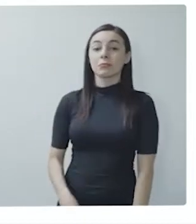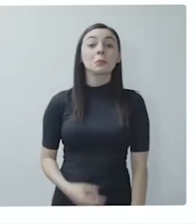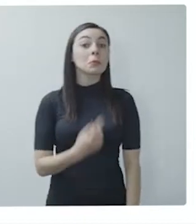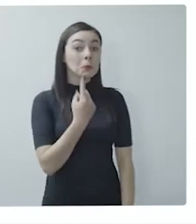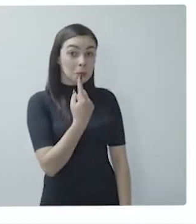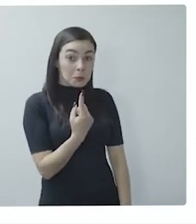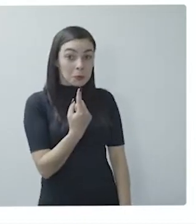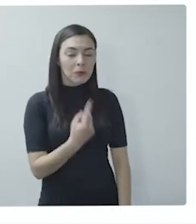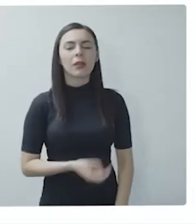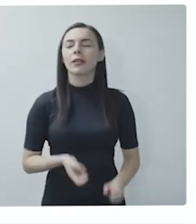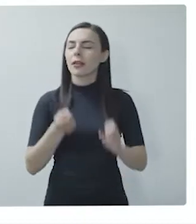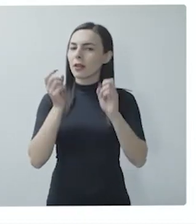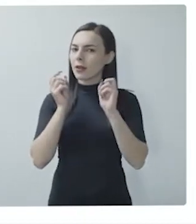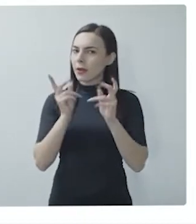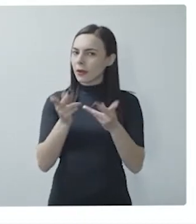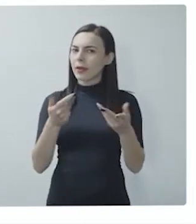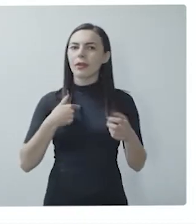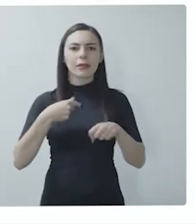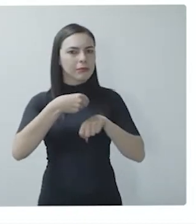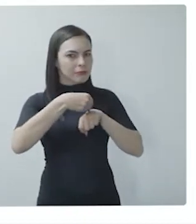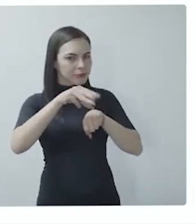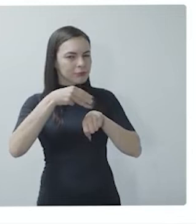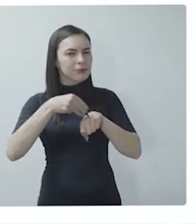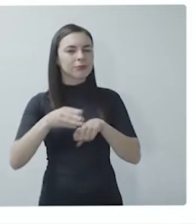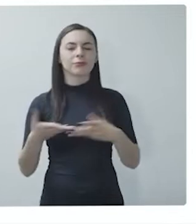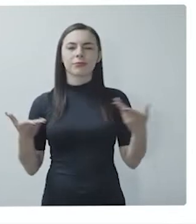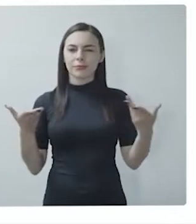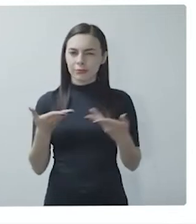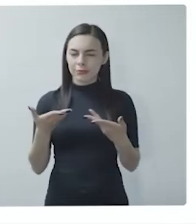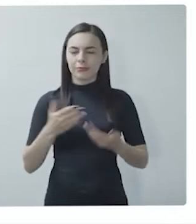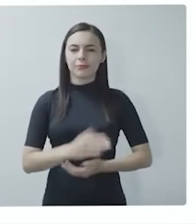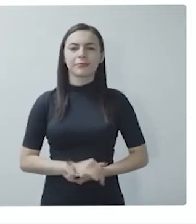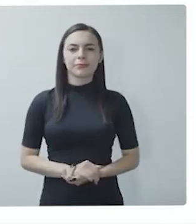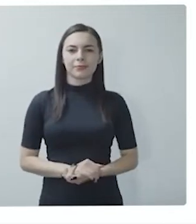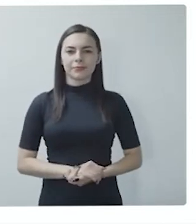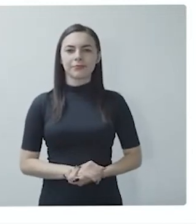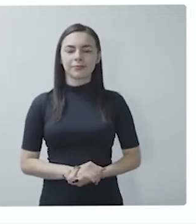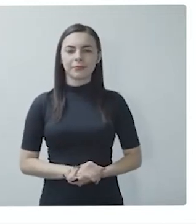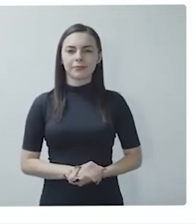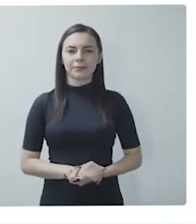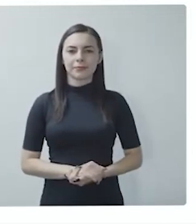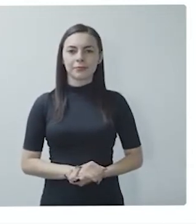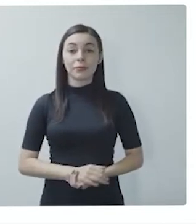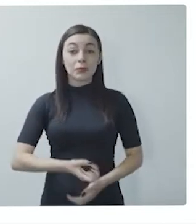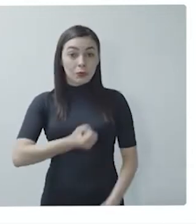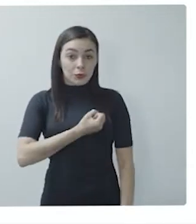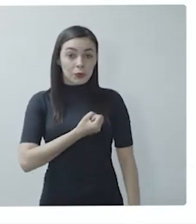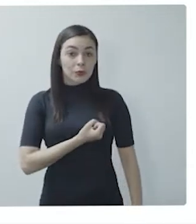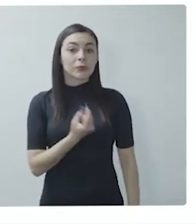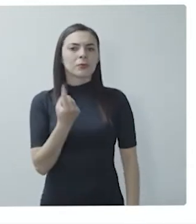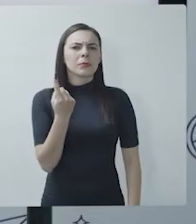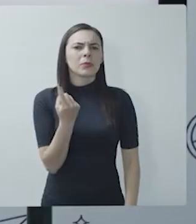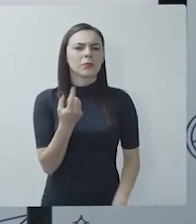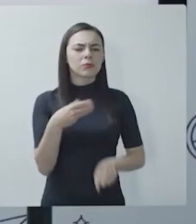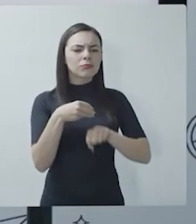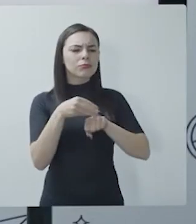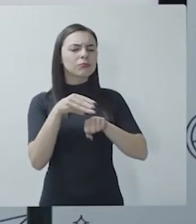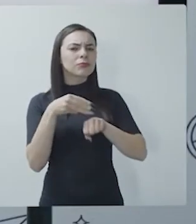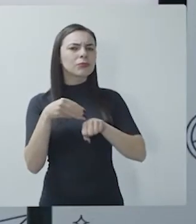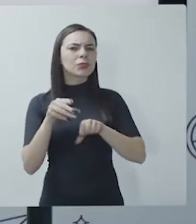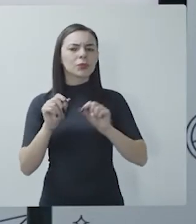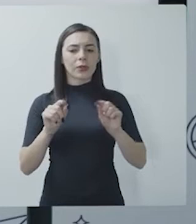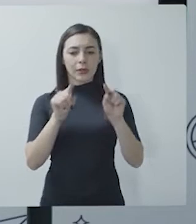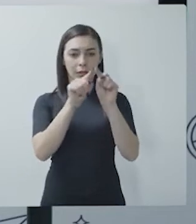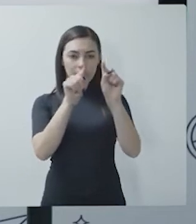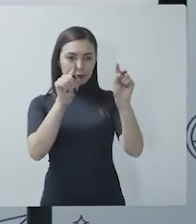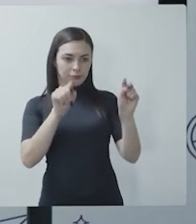Um. Então eu vou dar a dica para vocês agora, tá? Lá no 1, o que tem atrás